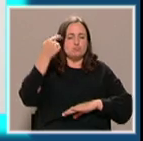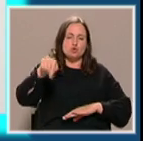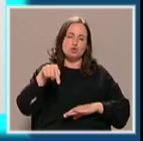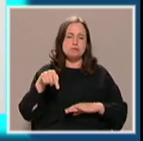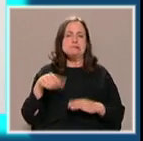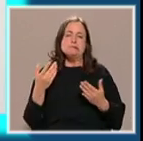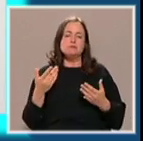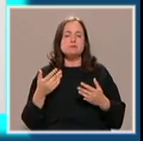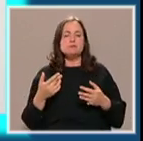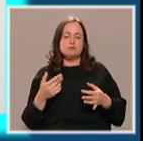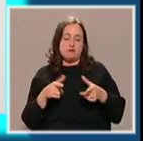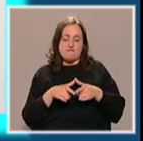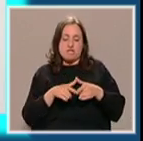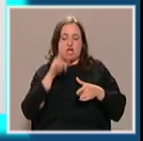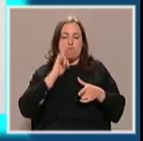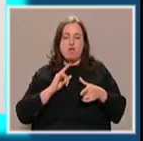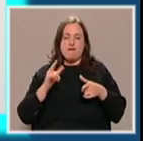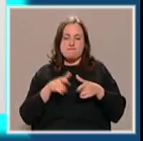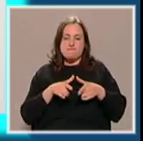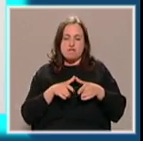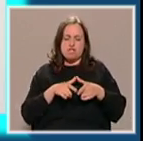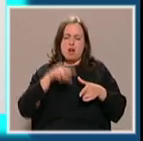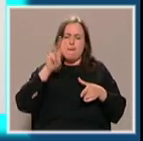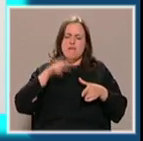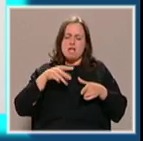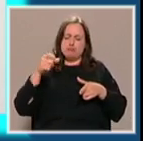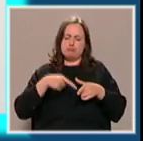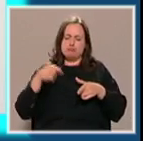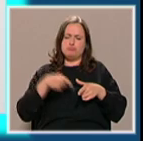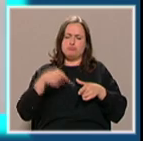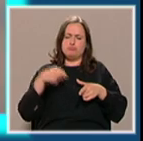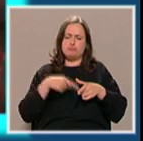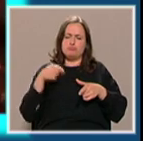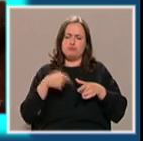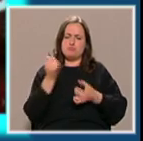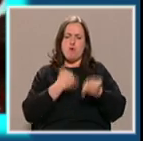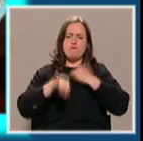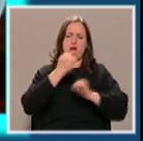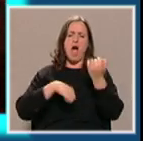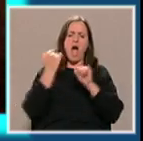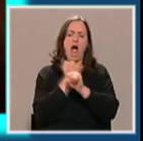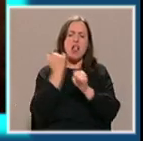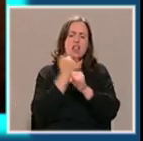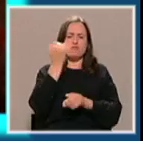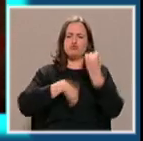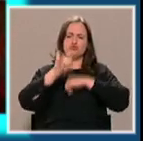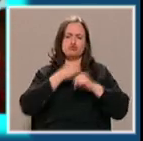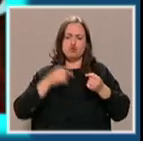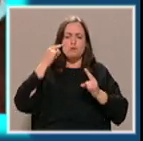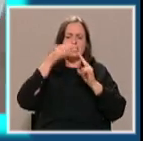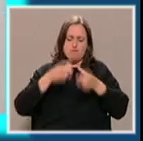são depositados na vagina da mulher milhões de espermatozoides que se movimentam ativamente para alcançar o